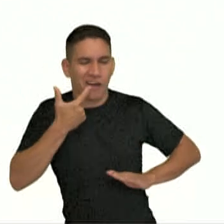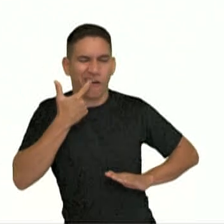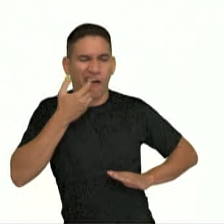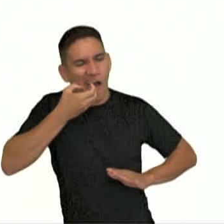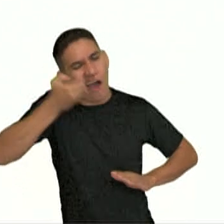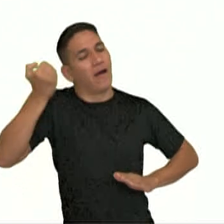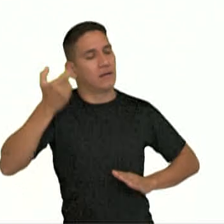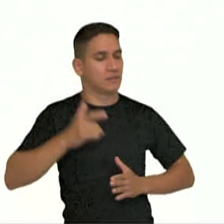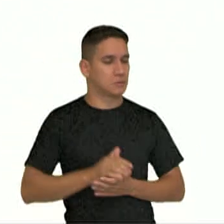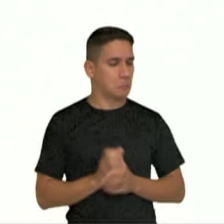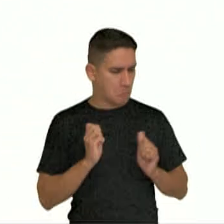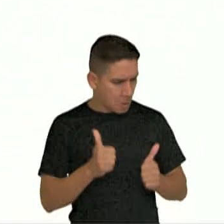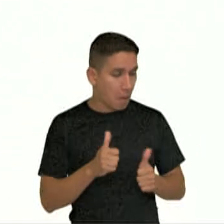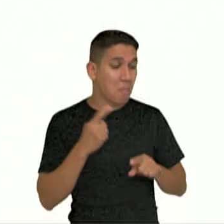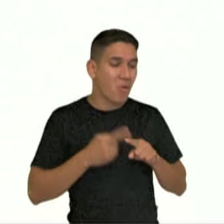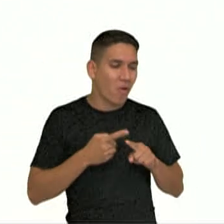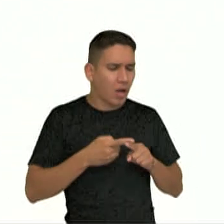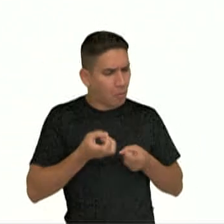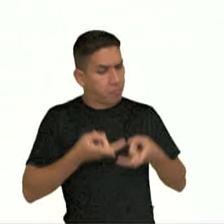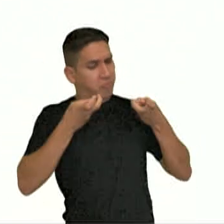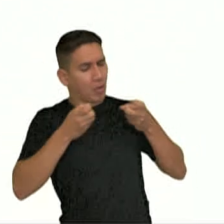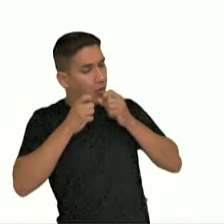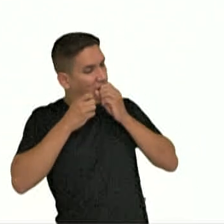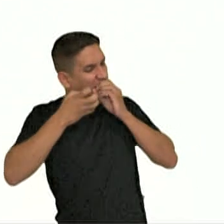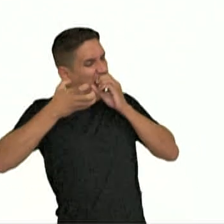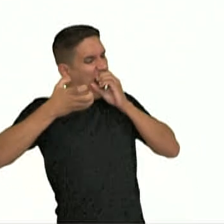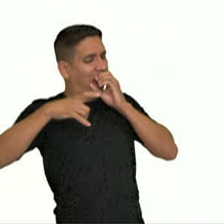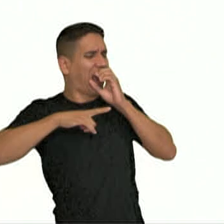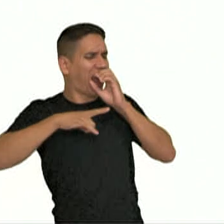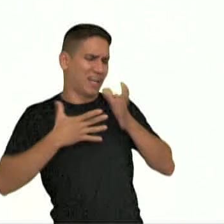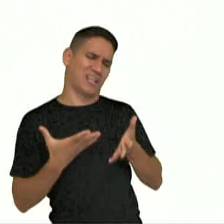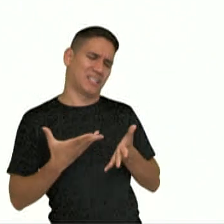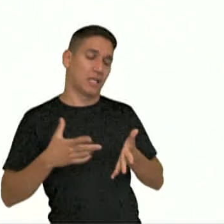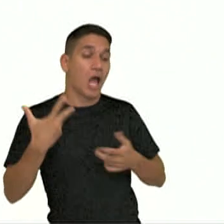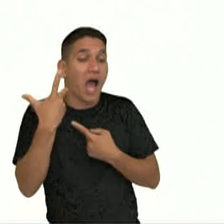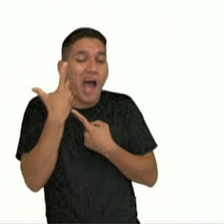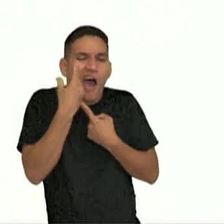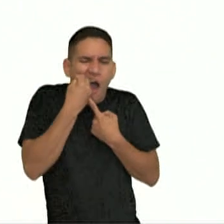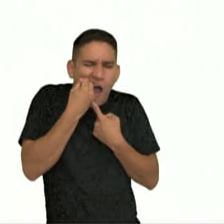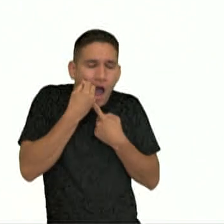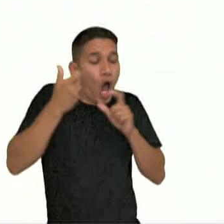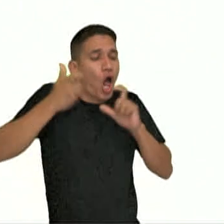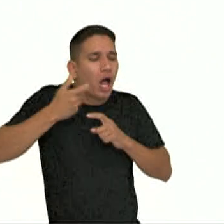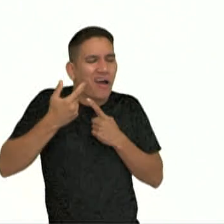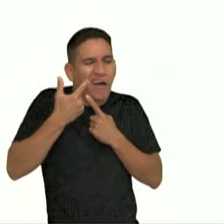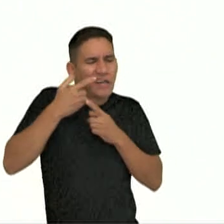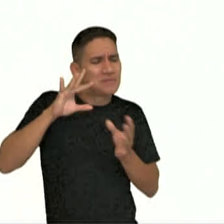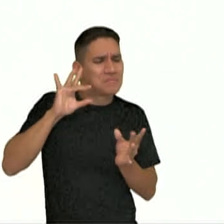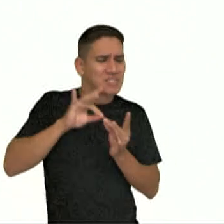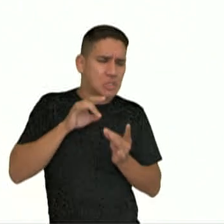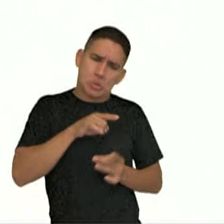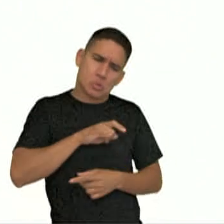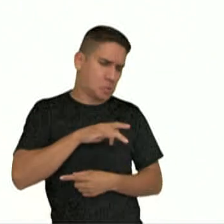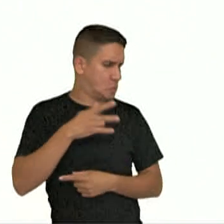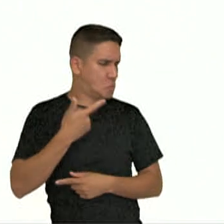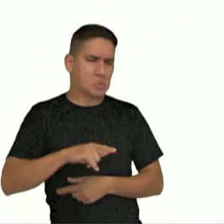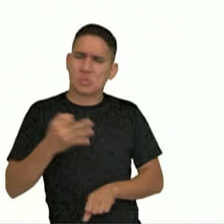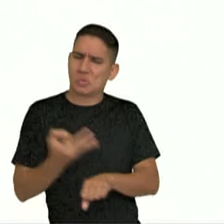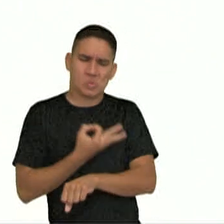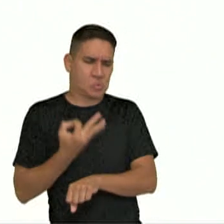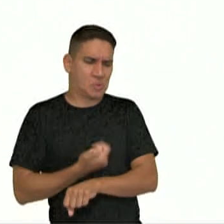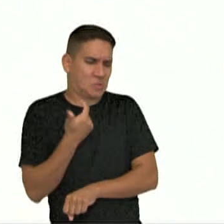dente, pois está muito inflamado e com anestesia local o senhor não iria aguentar, tá